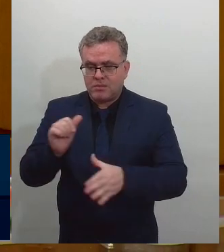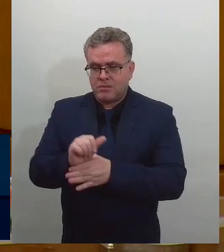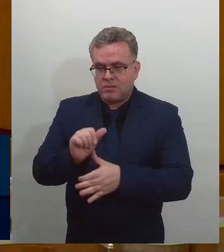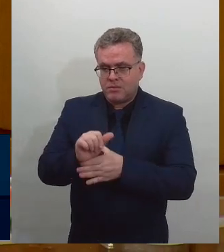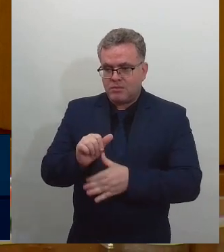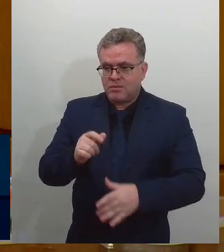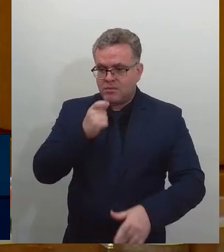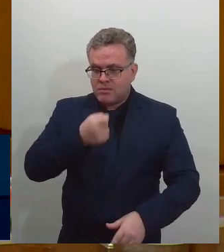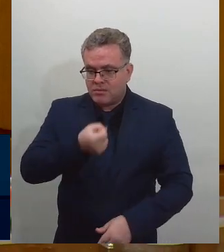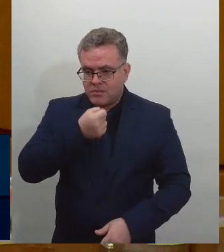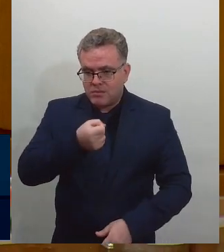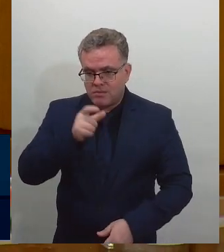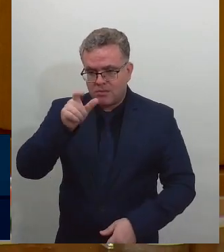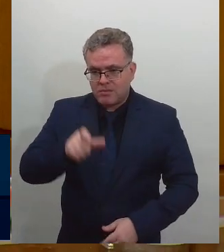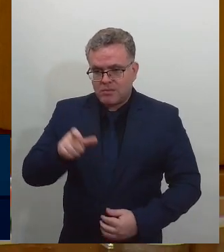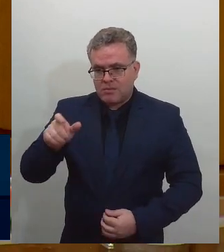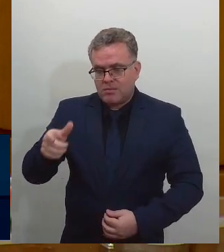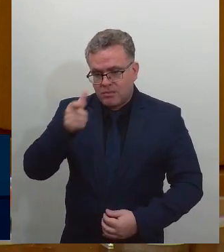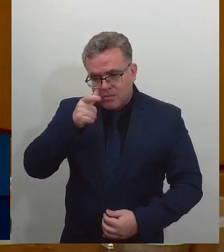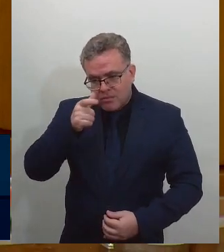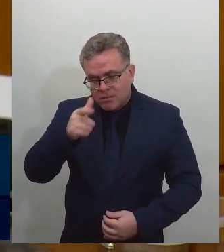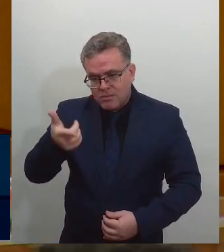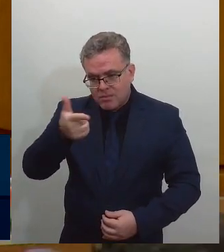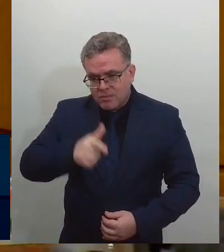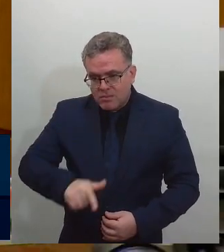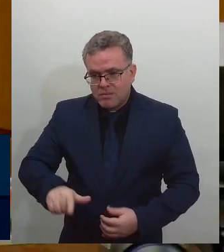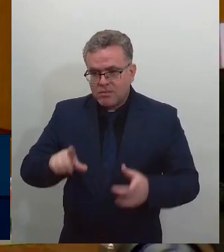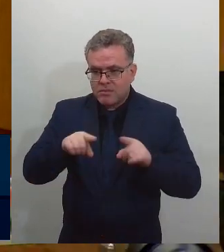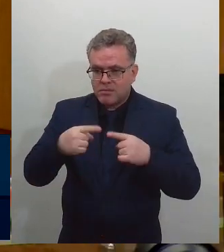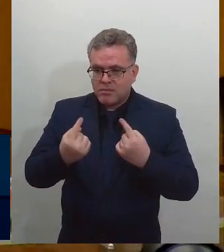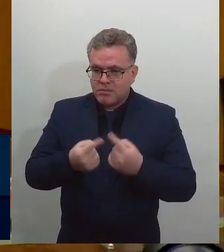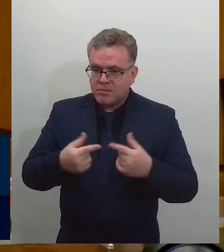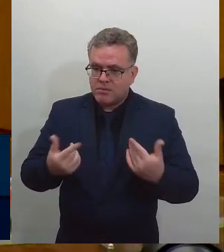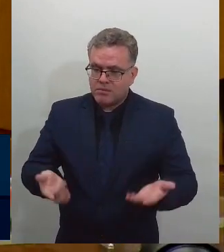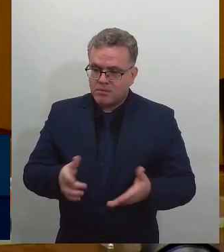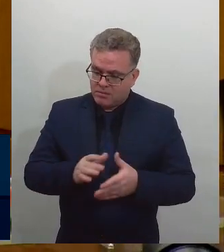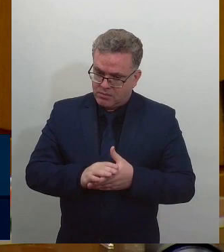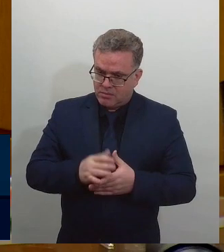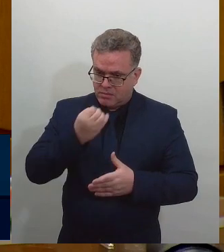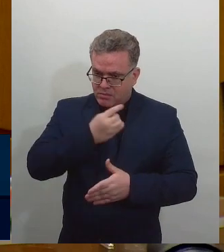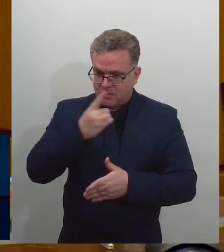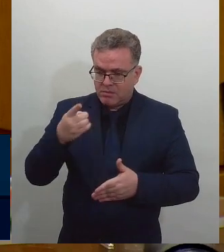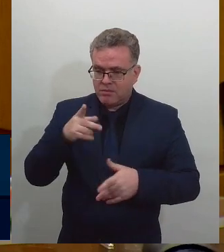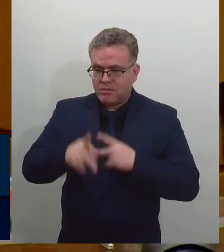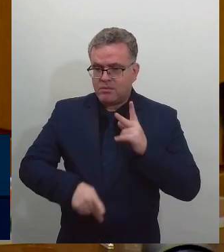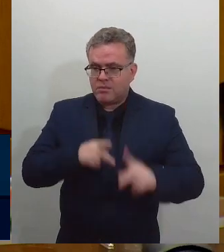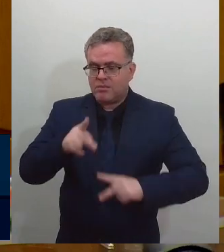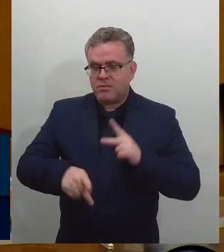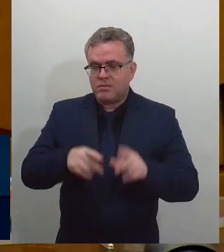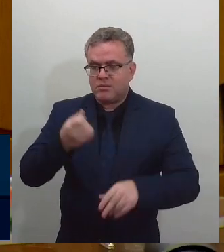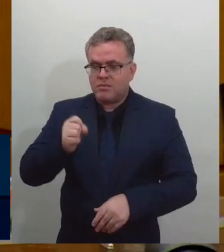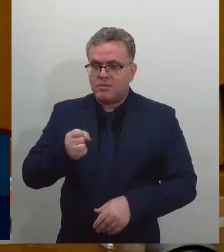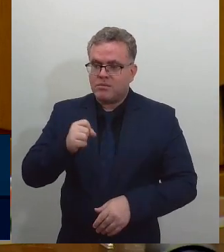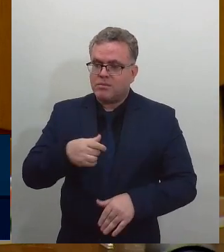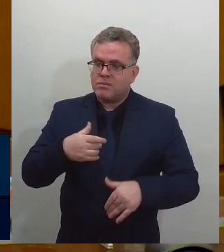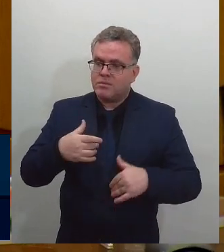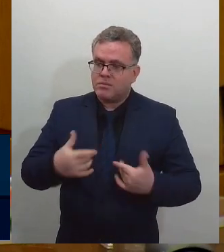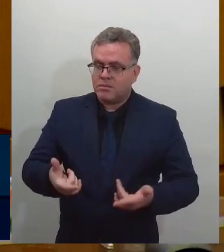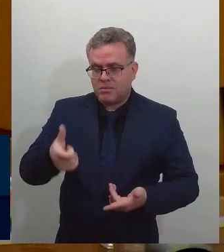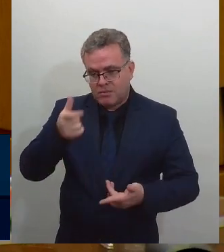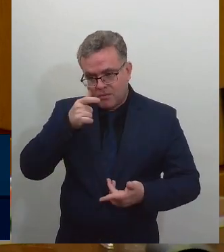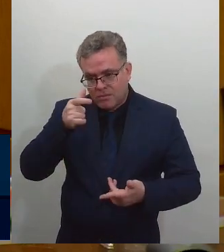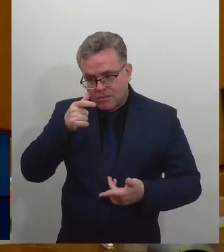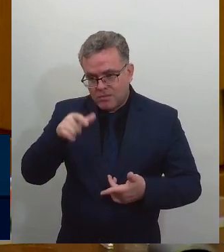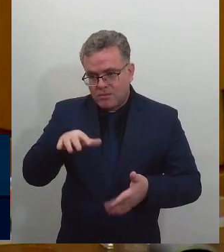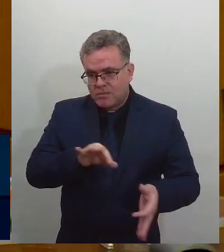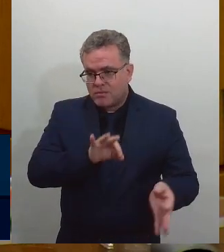acompanhando mais uma sessão, e um bom dia à população sergipana que nos acompanha pela TV Alese, pelas